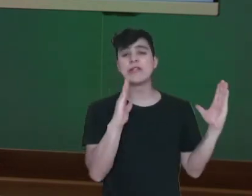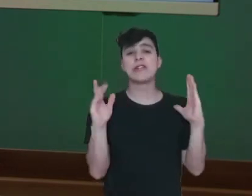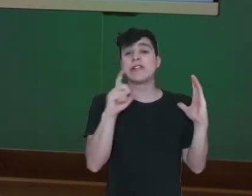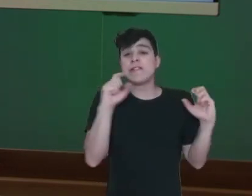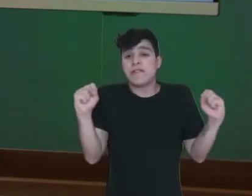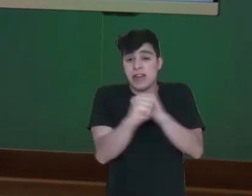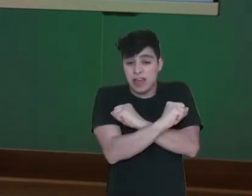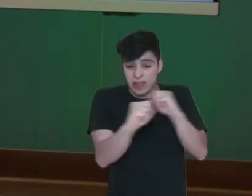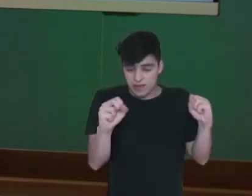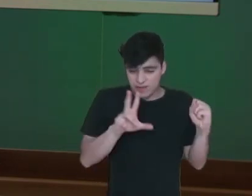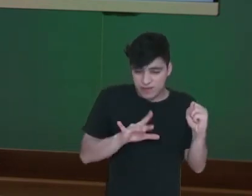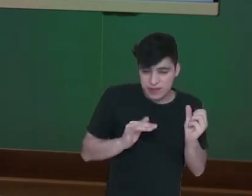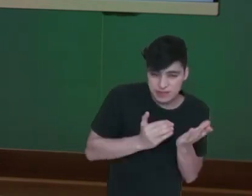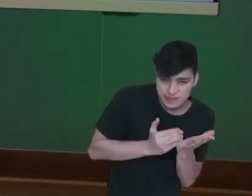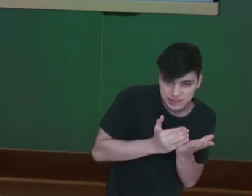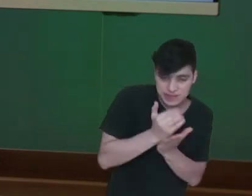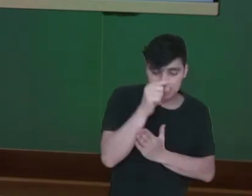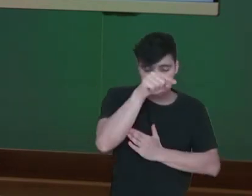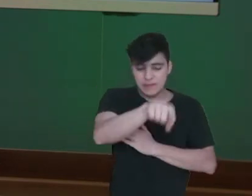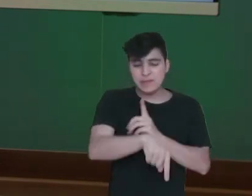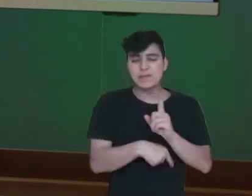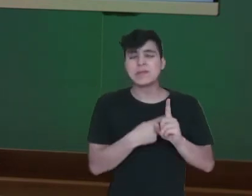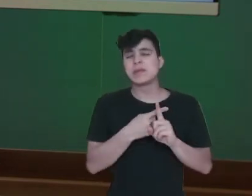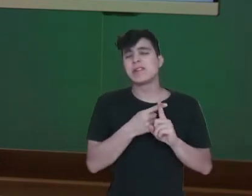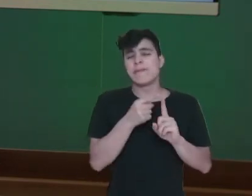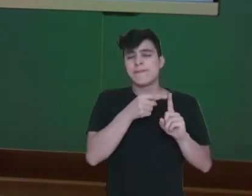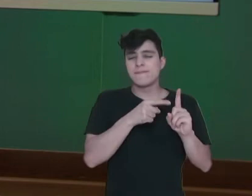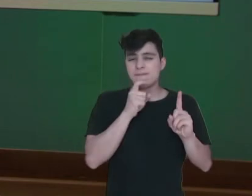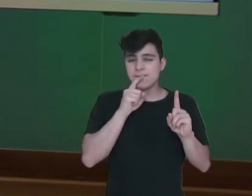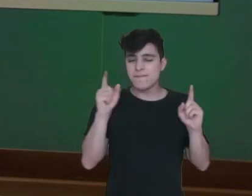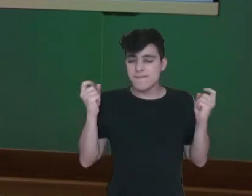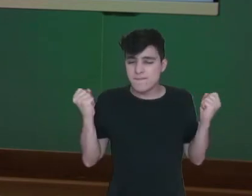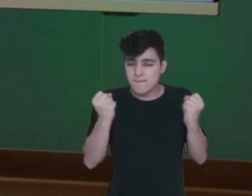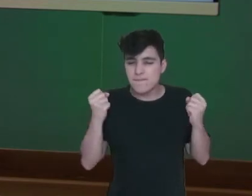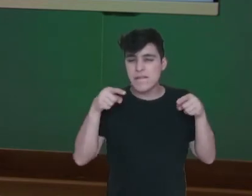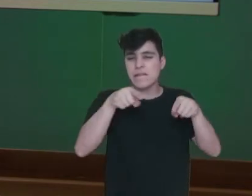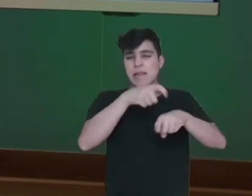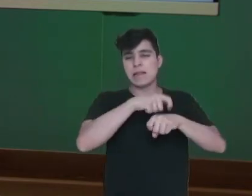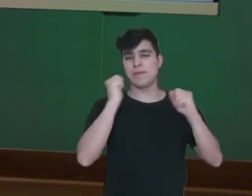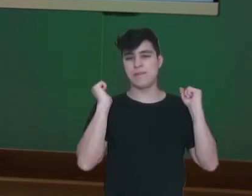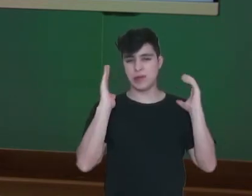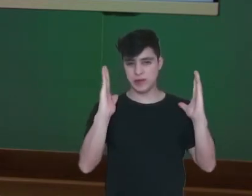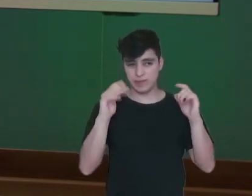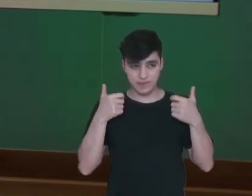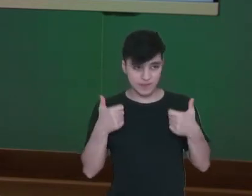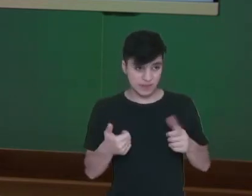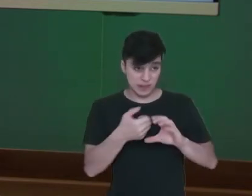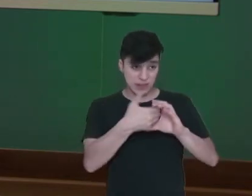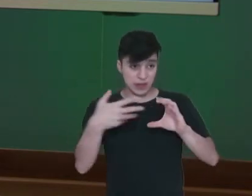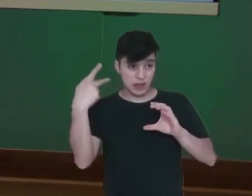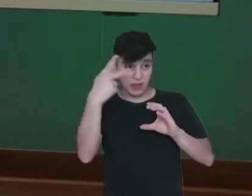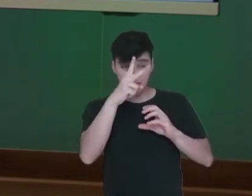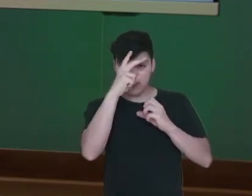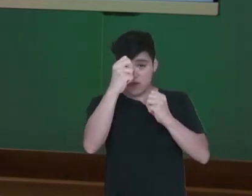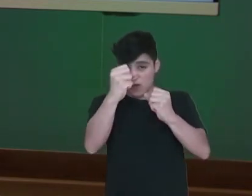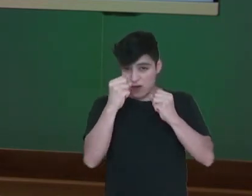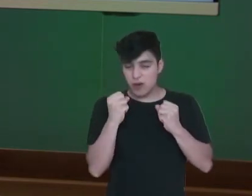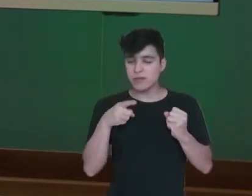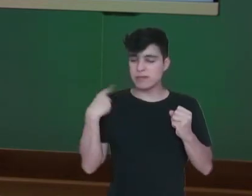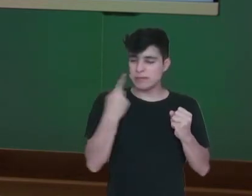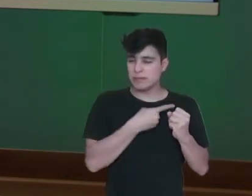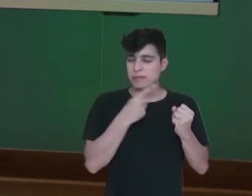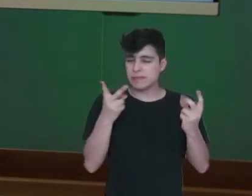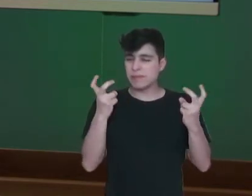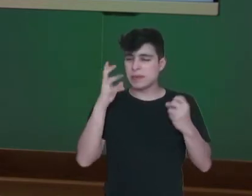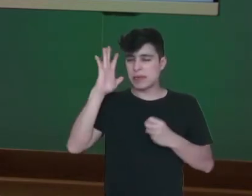também, porque as temperaturas também vão ficar mais baixas nesse período, certo? Então, outra característica ali válido da gente